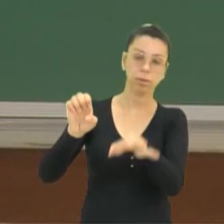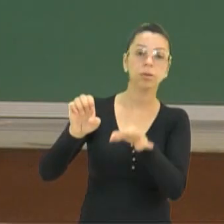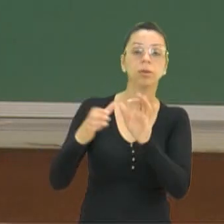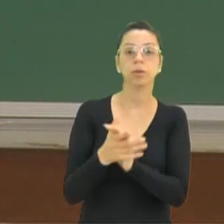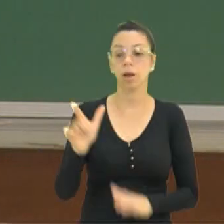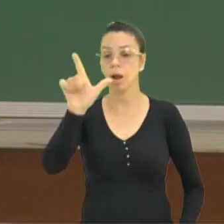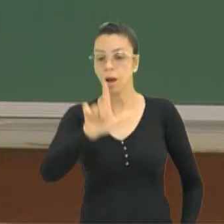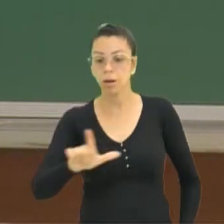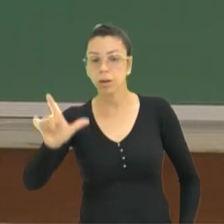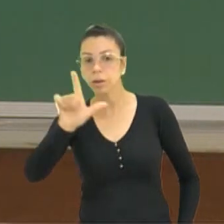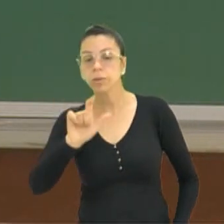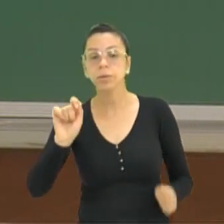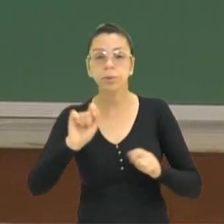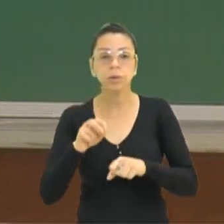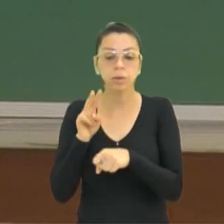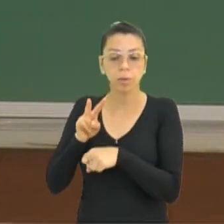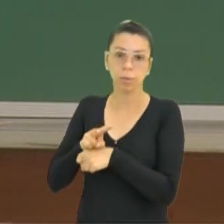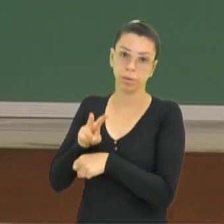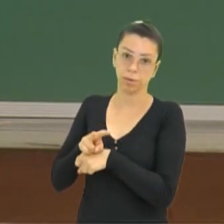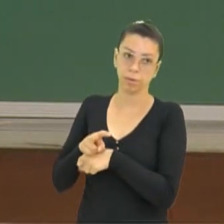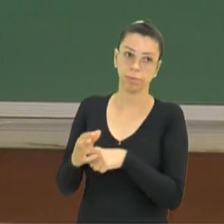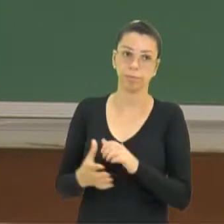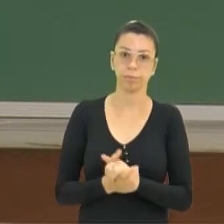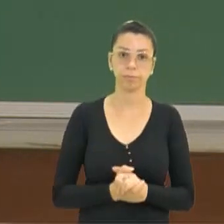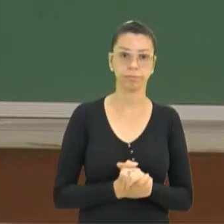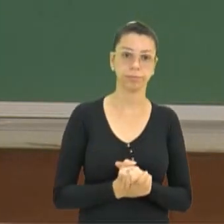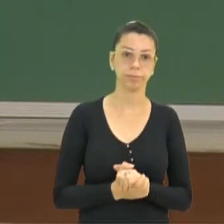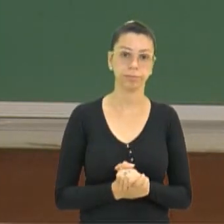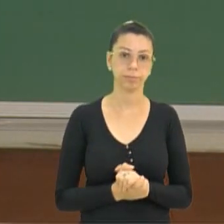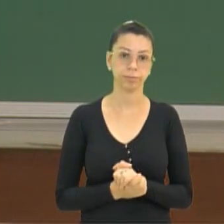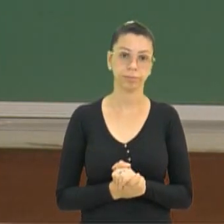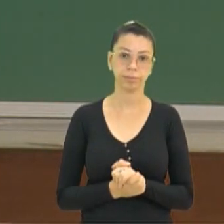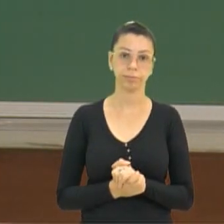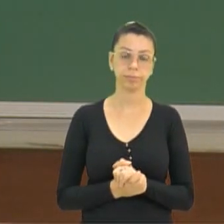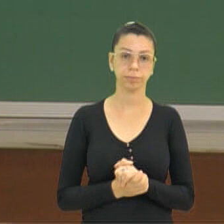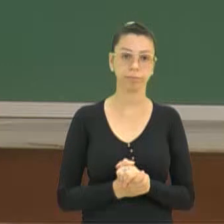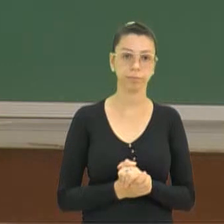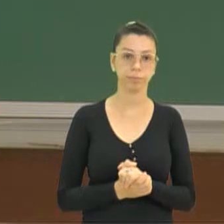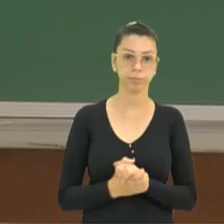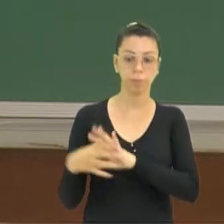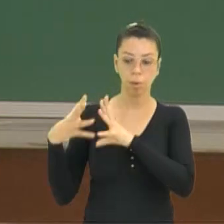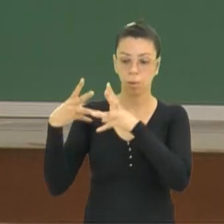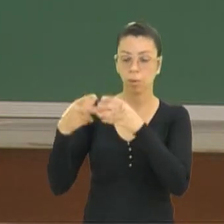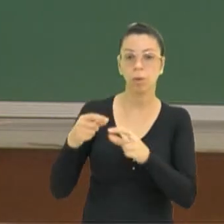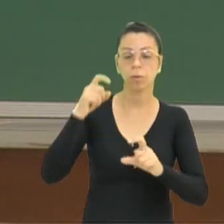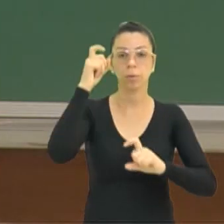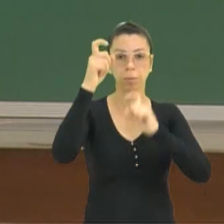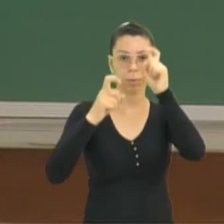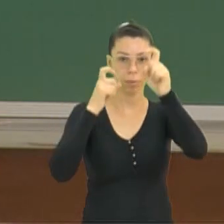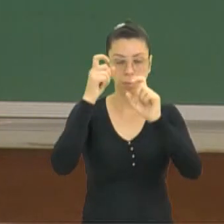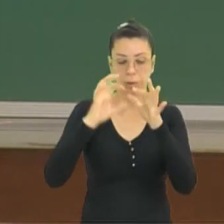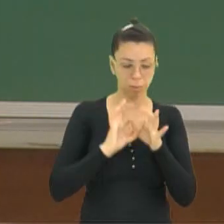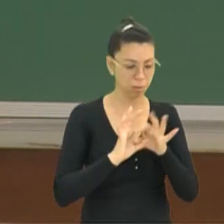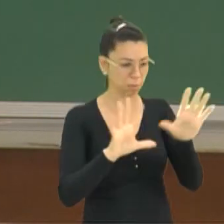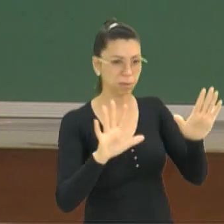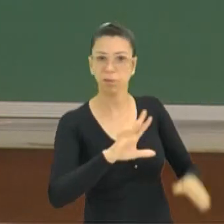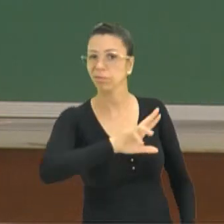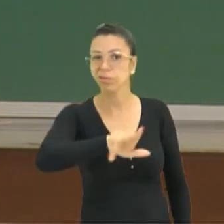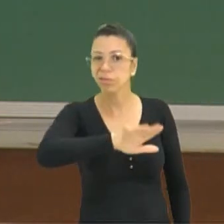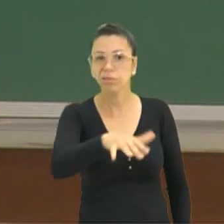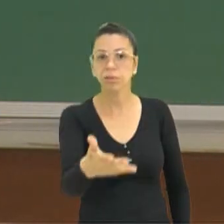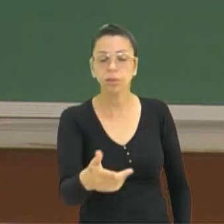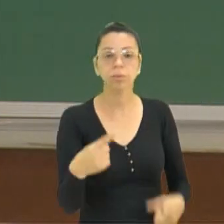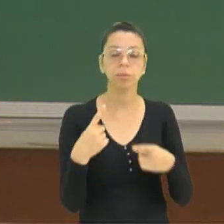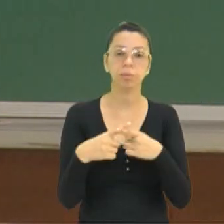estar preservada. We all worry about freedom, que todos nós nos preocupamos com a liberdade? Não, né? Que